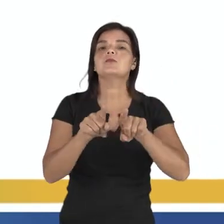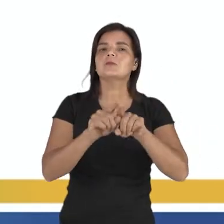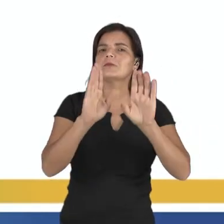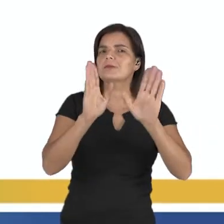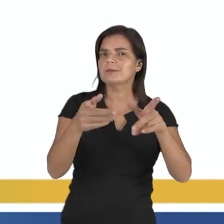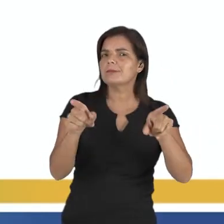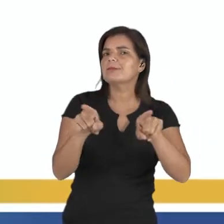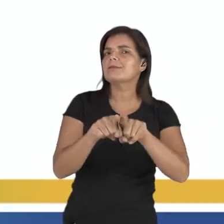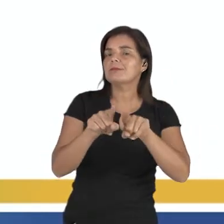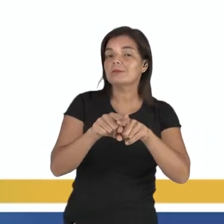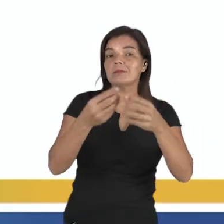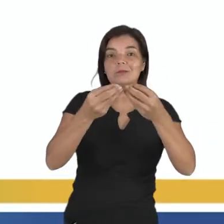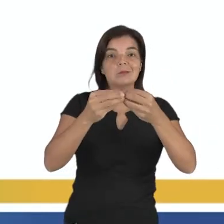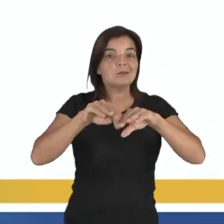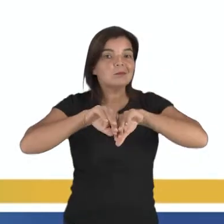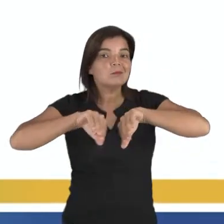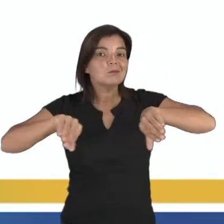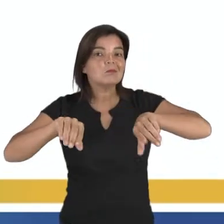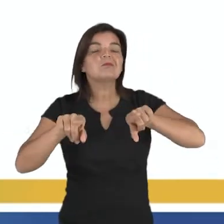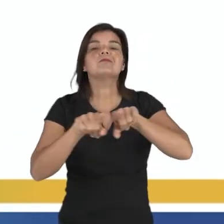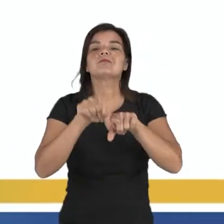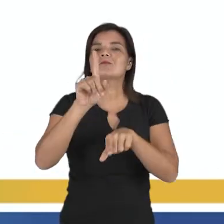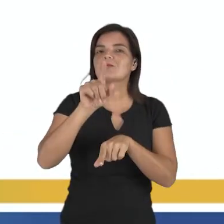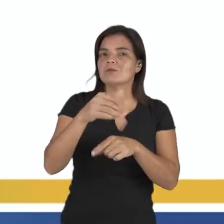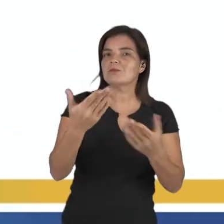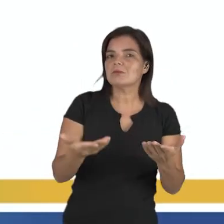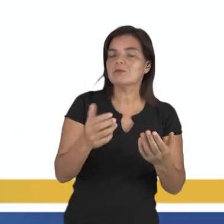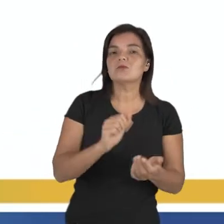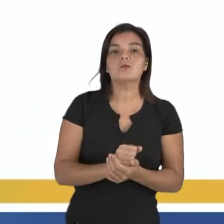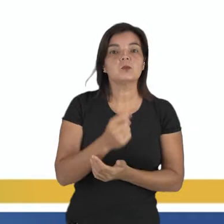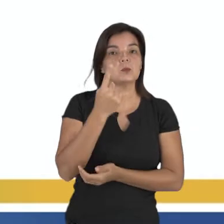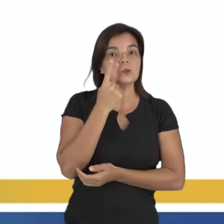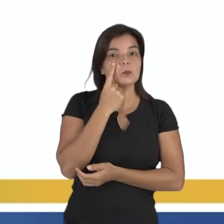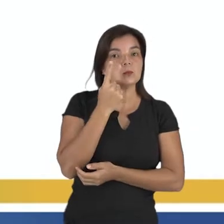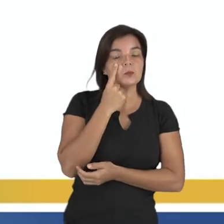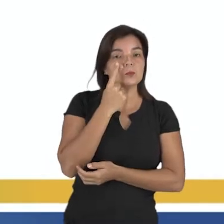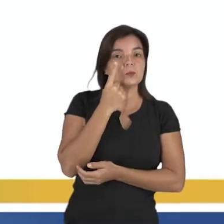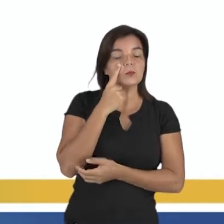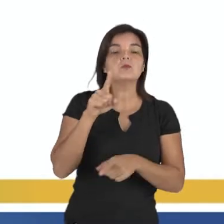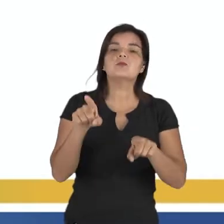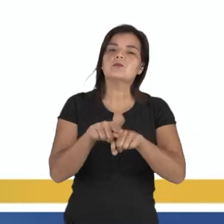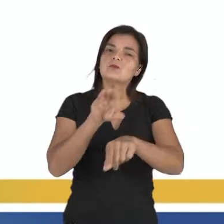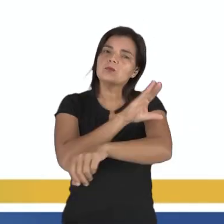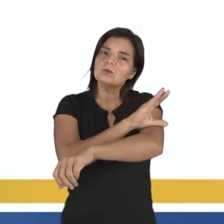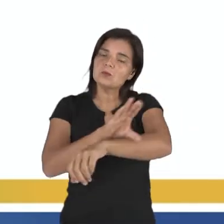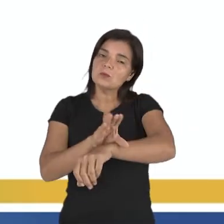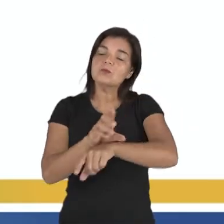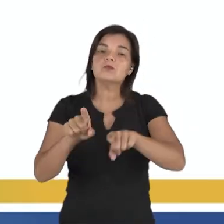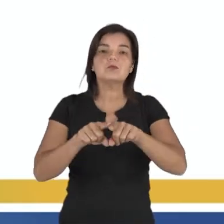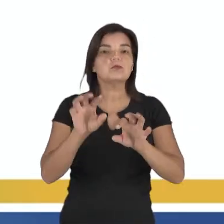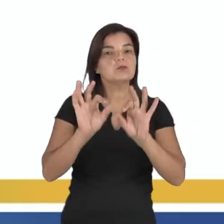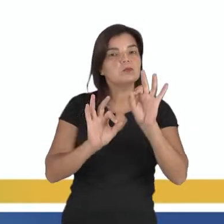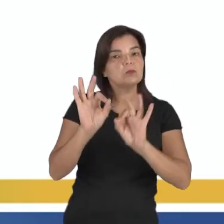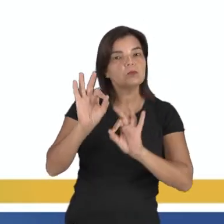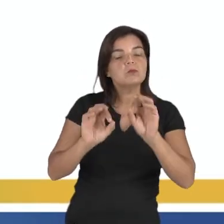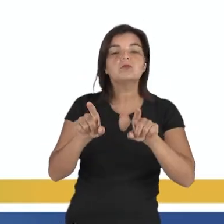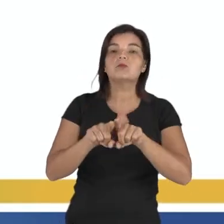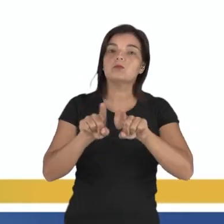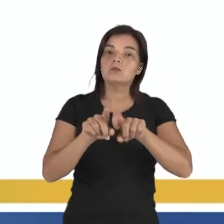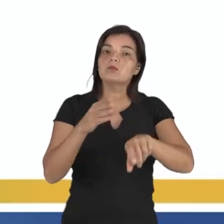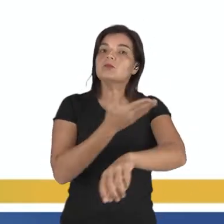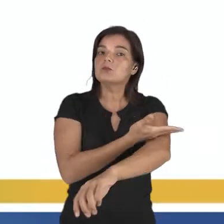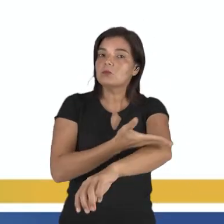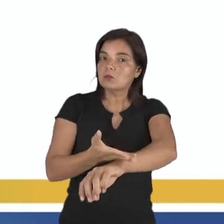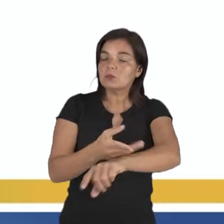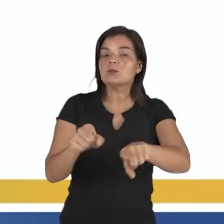quebrando um pouquinho do que a gente falou anterior. Tudo é uma questão para eles de cultura, de produção, de tradições,